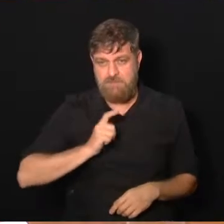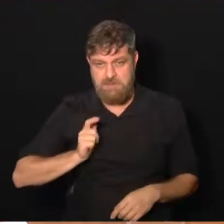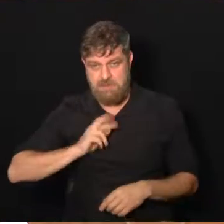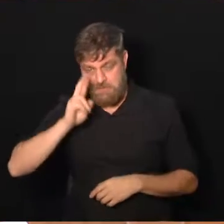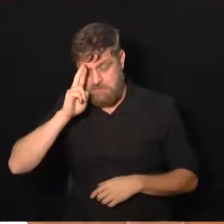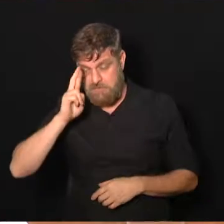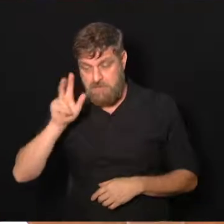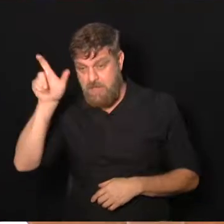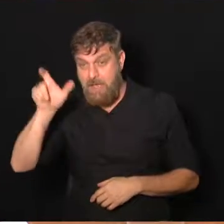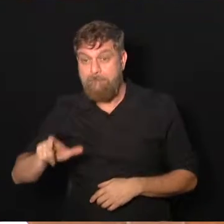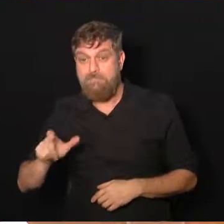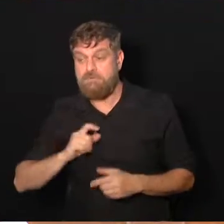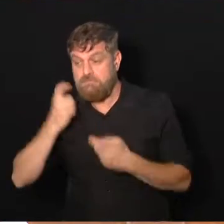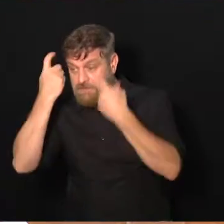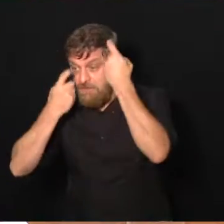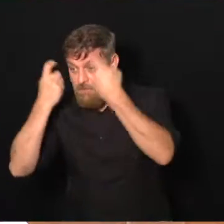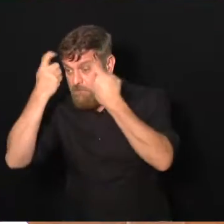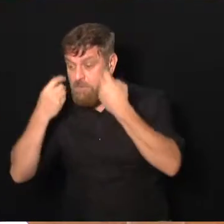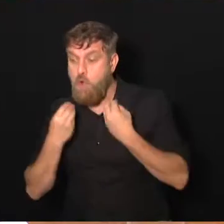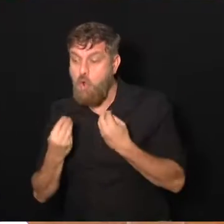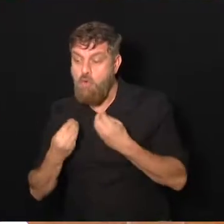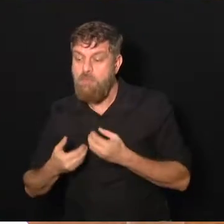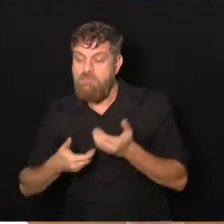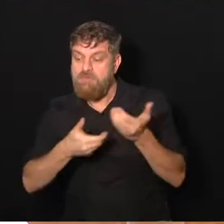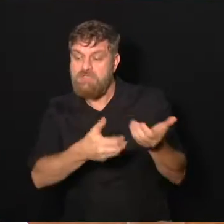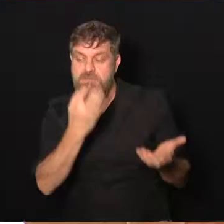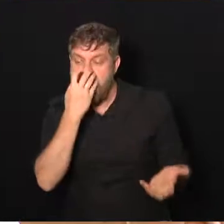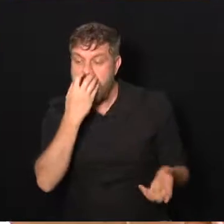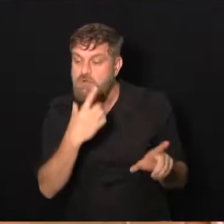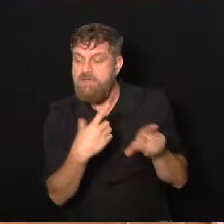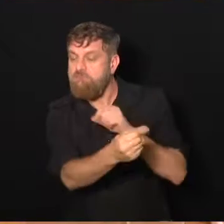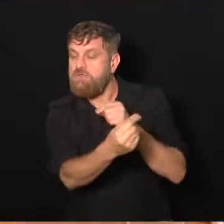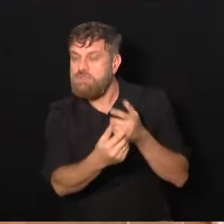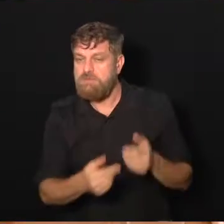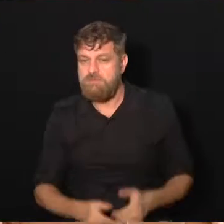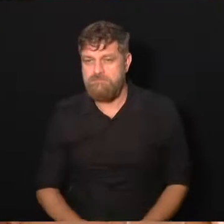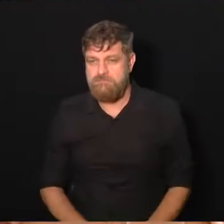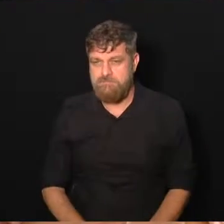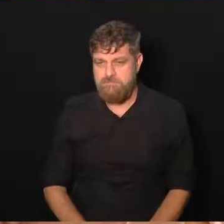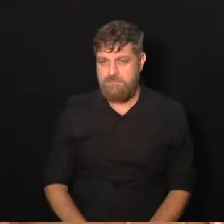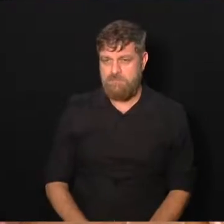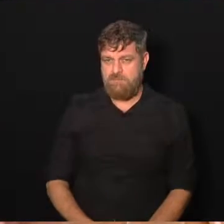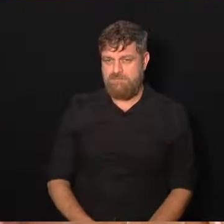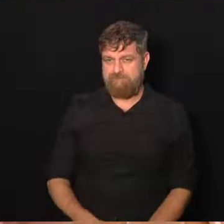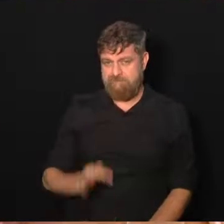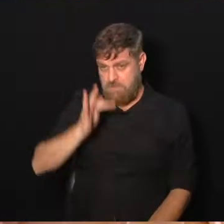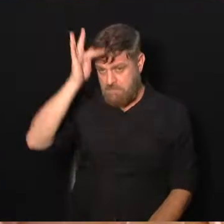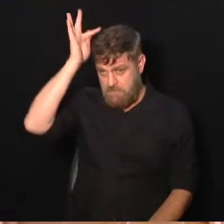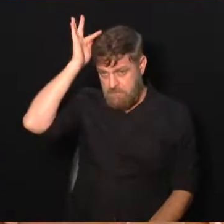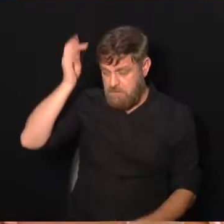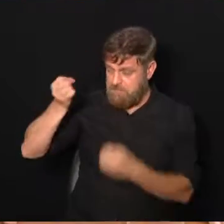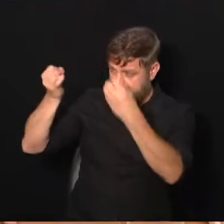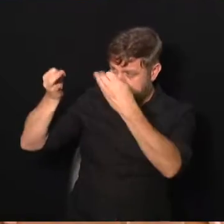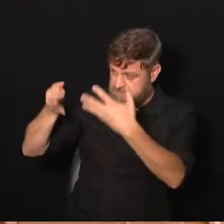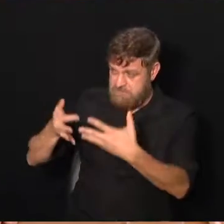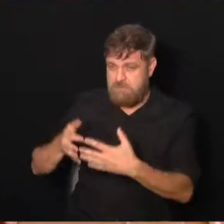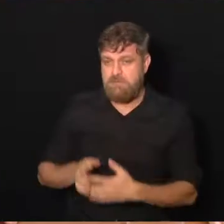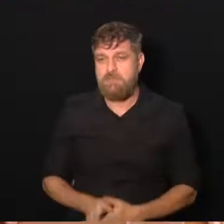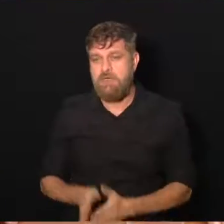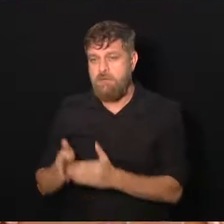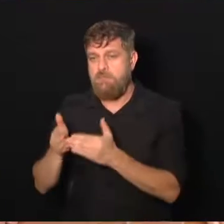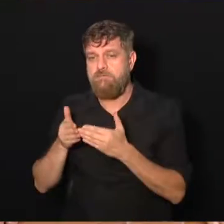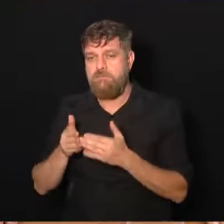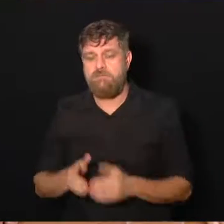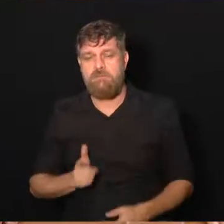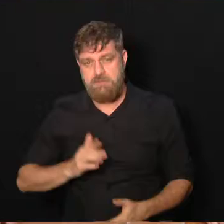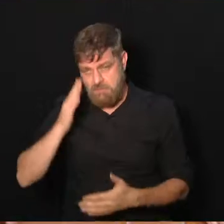dos animais. Então eu abro a palavra novamente ao Flávio Lamas, poderia falar sobre este assunto, onde eu fiz uma pequena explanação,